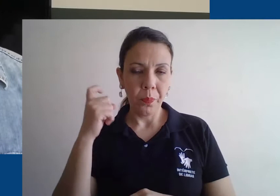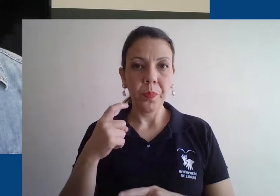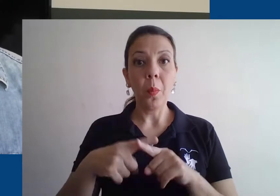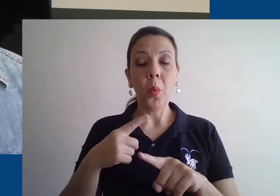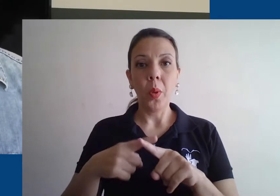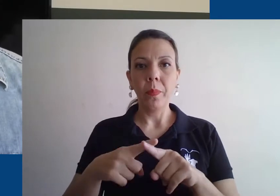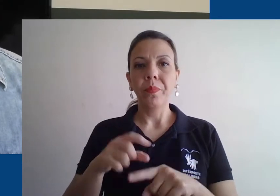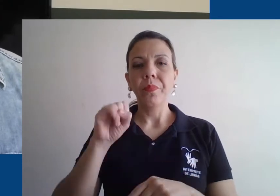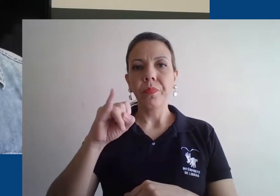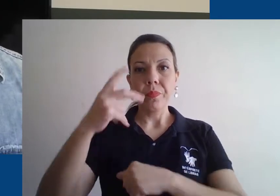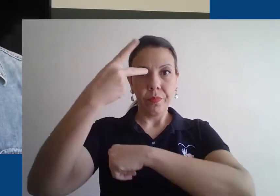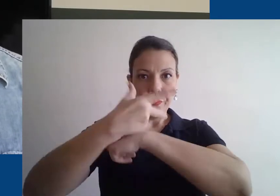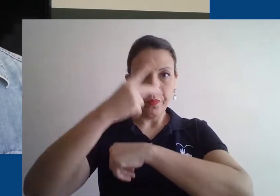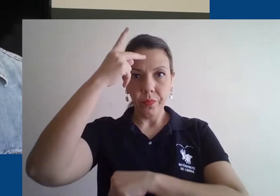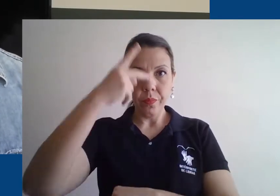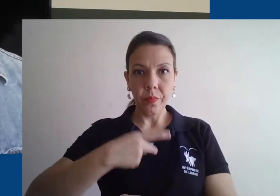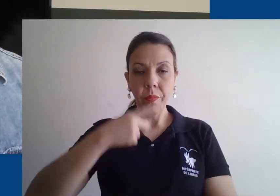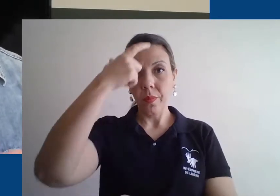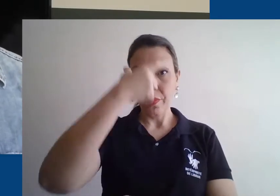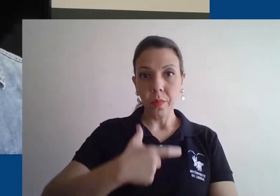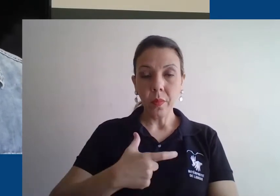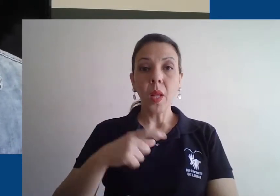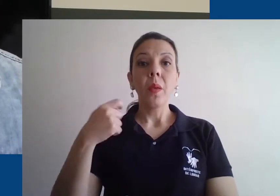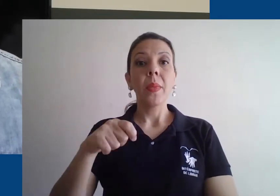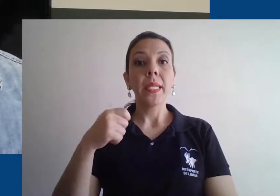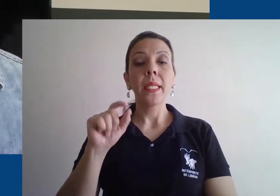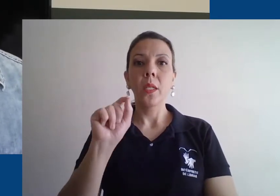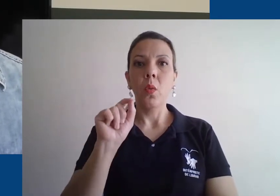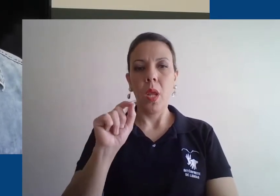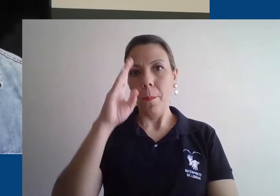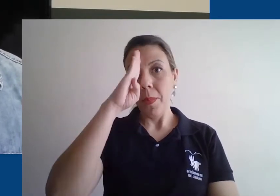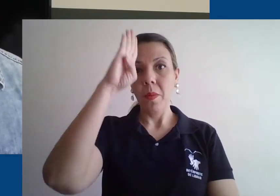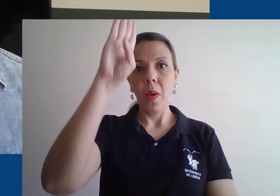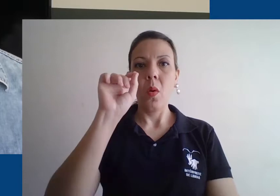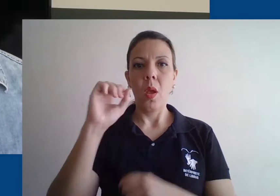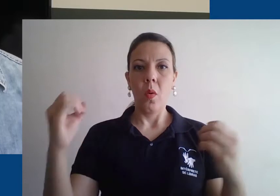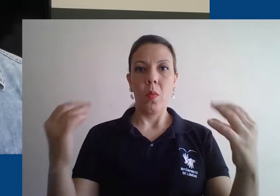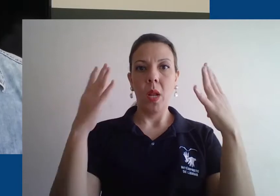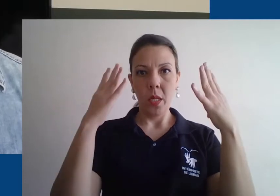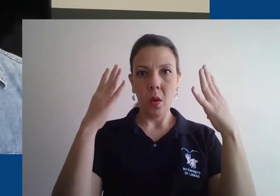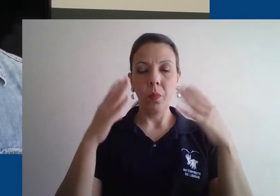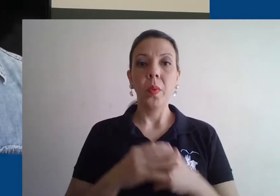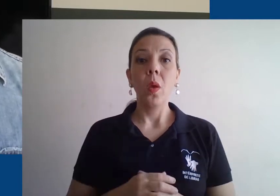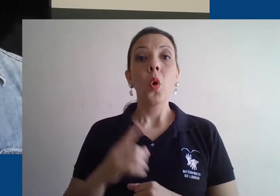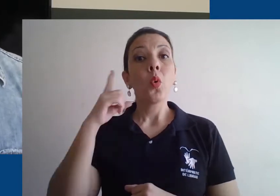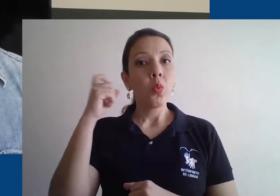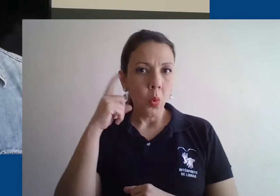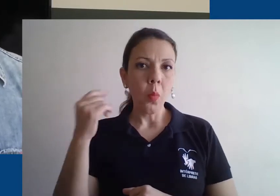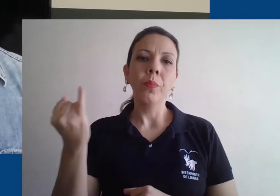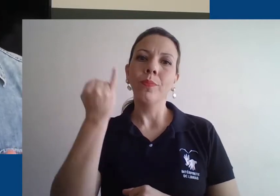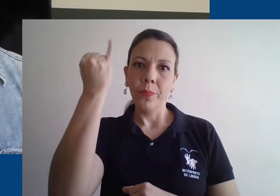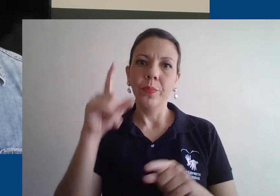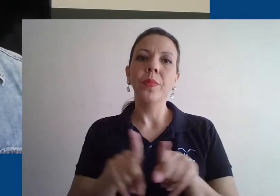muito importante essa questão da iluminação. O som vai ser importante em todos os formatos, certo? A questão do silêncio e tudo mais. Mas